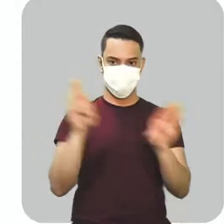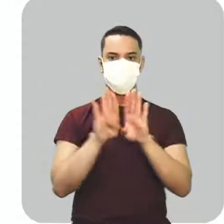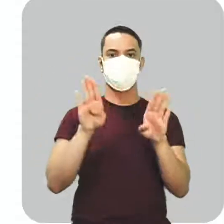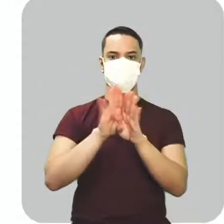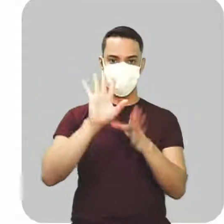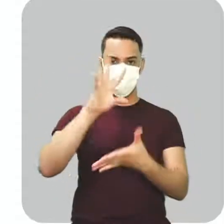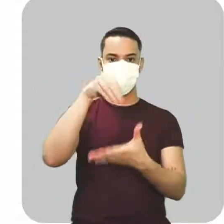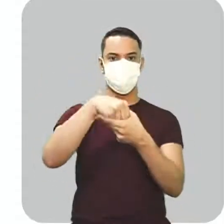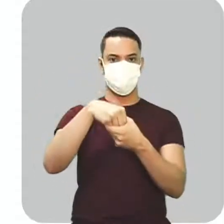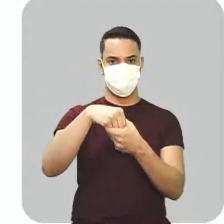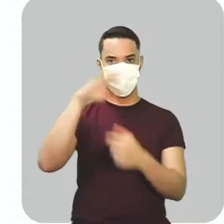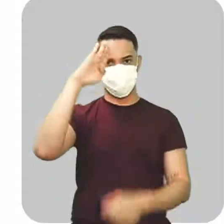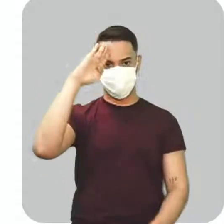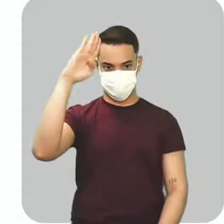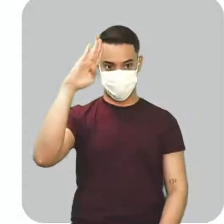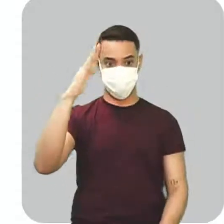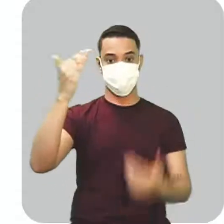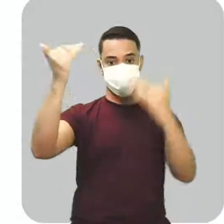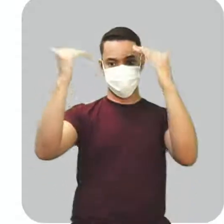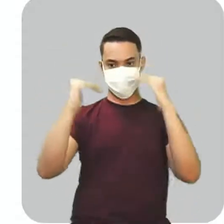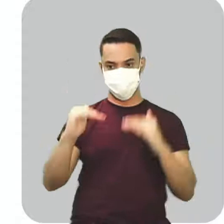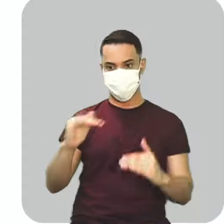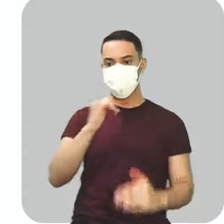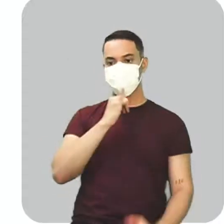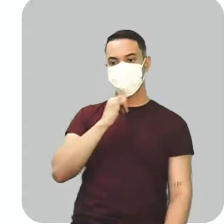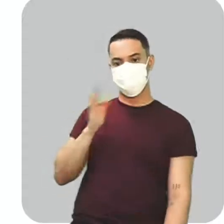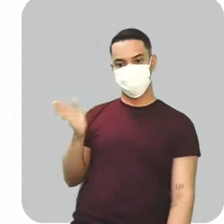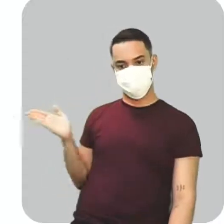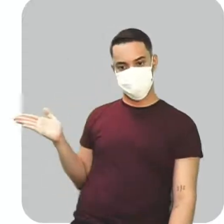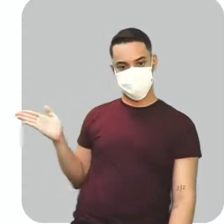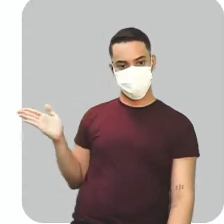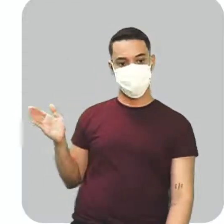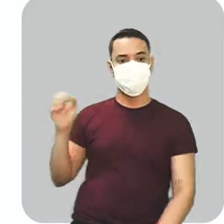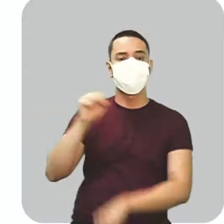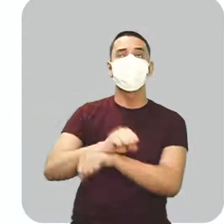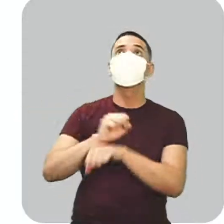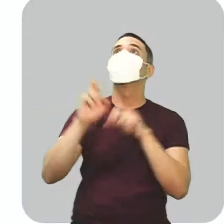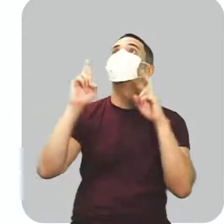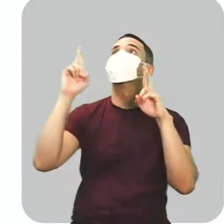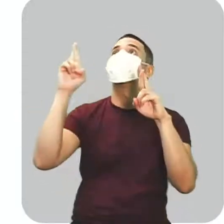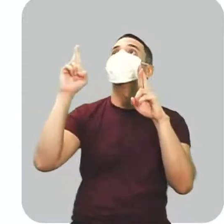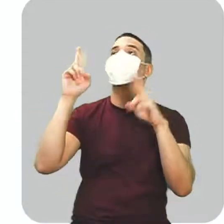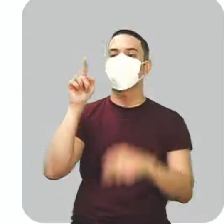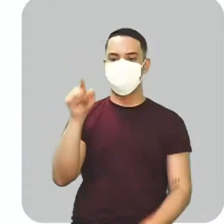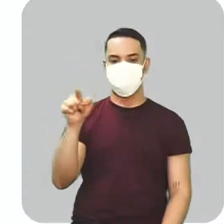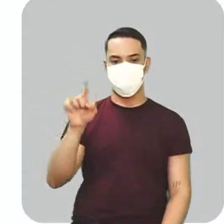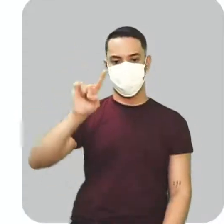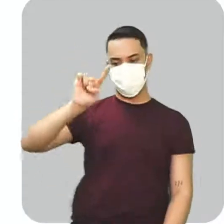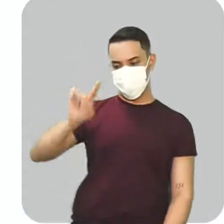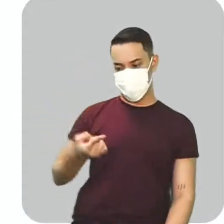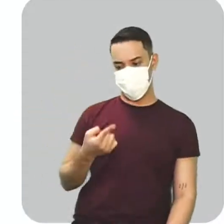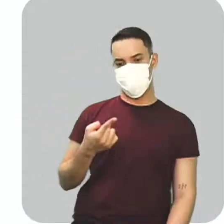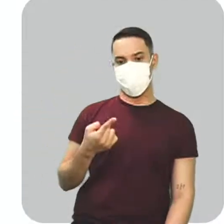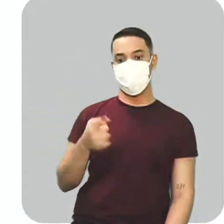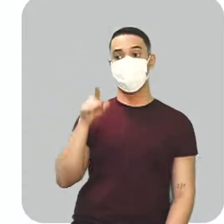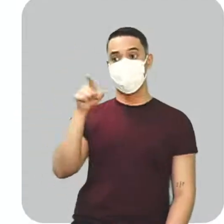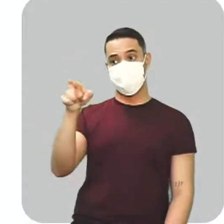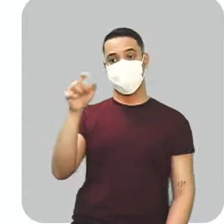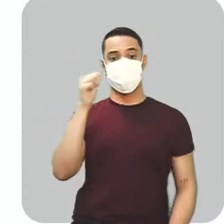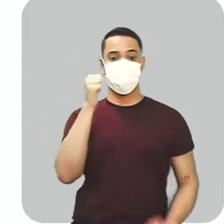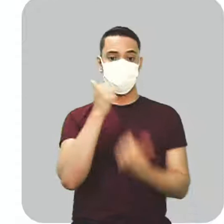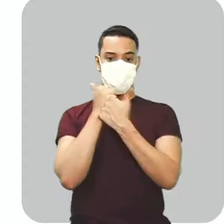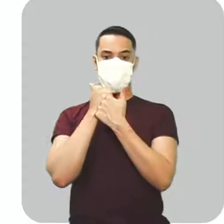aposto. O terceiro exemplo, espero sinceramente isto, vírgula, que você me